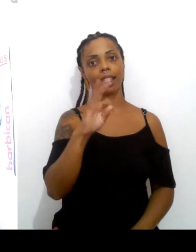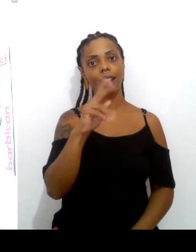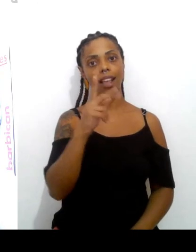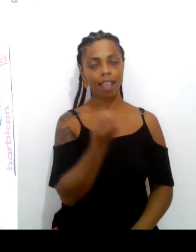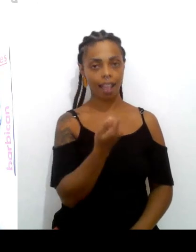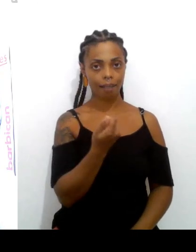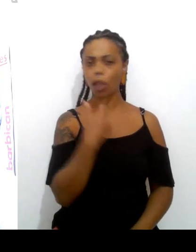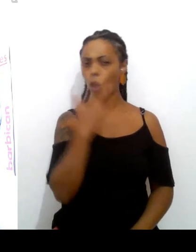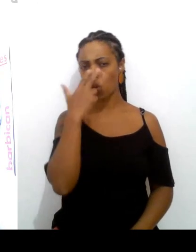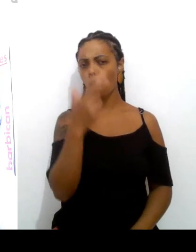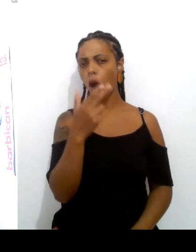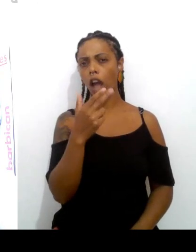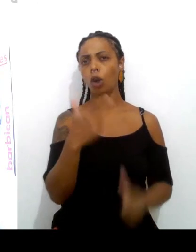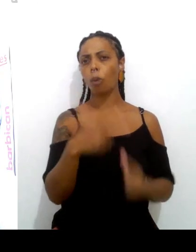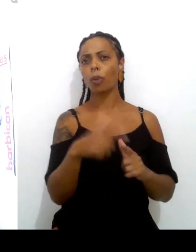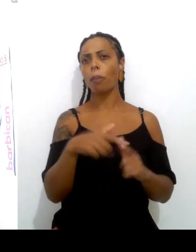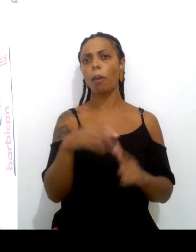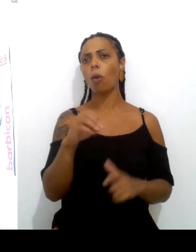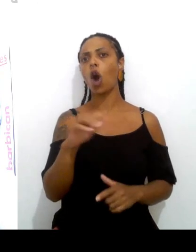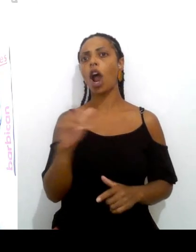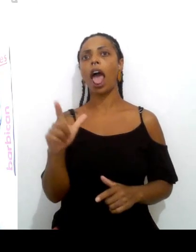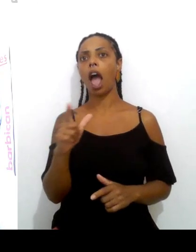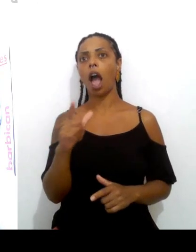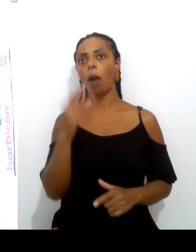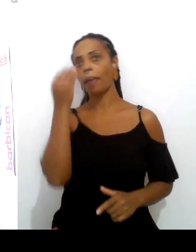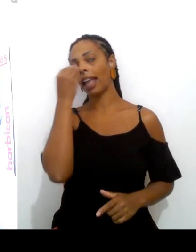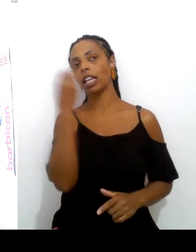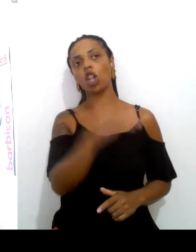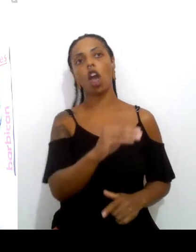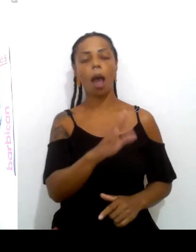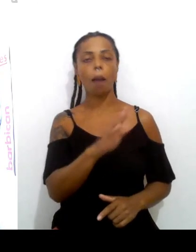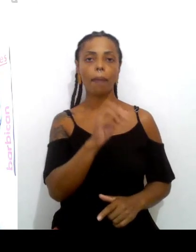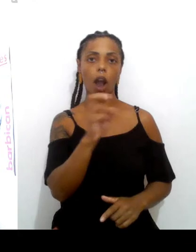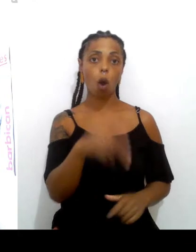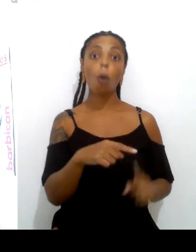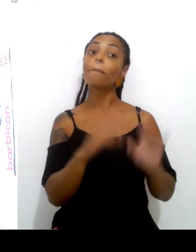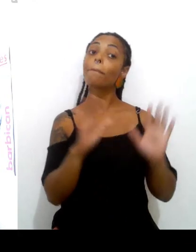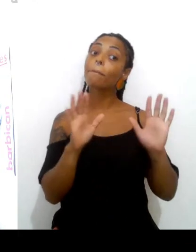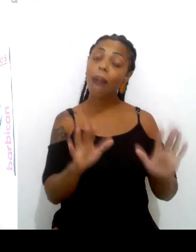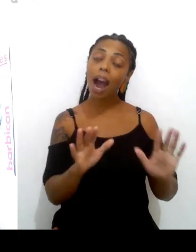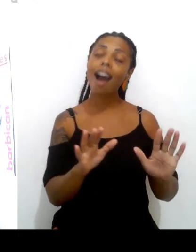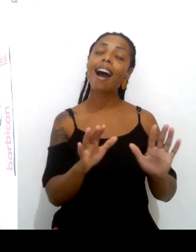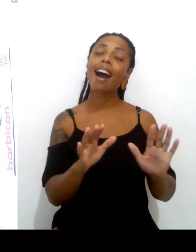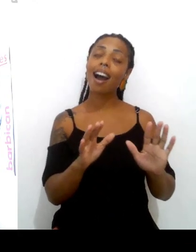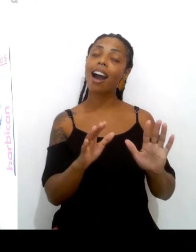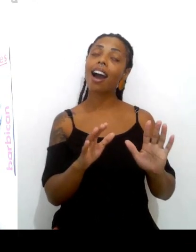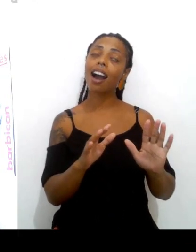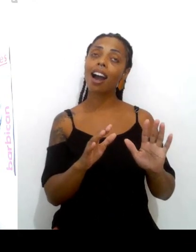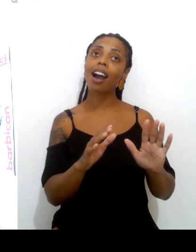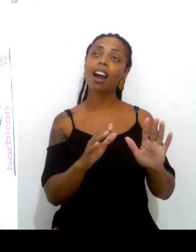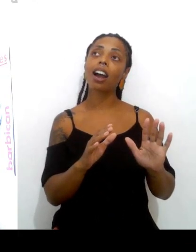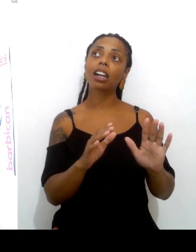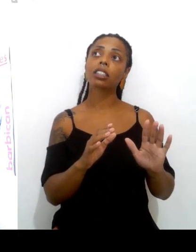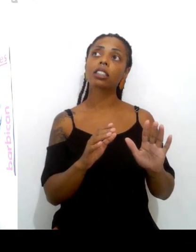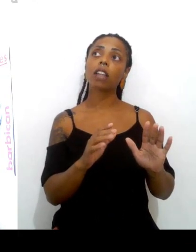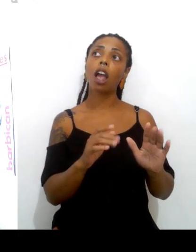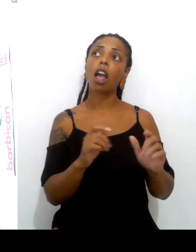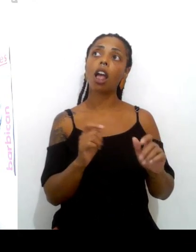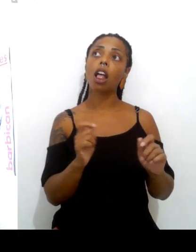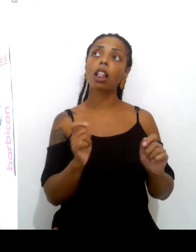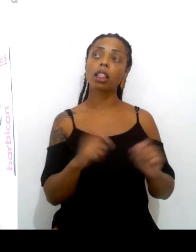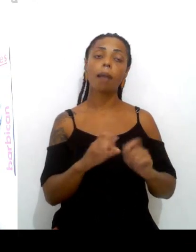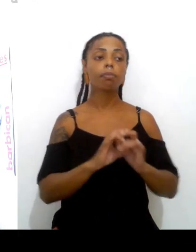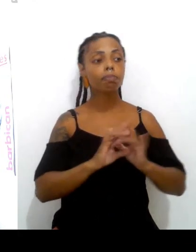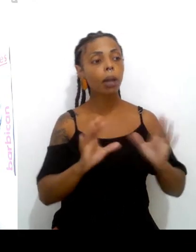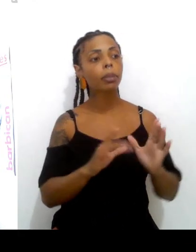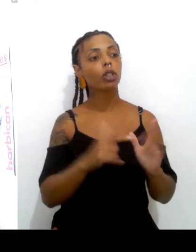ignorar bacon totalmente mas é um motivo para permitir que o trabalho dele conte essas histórias também e como